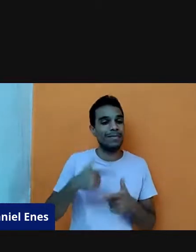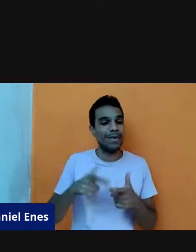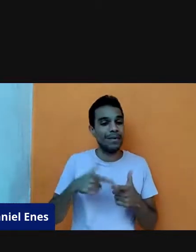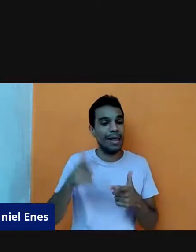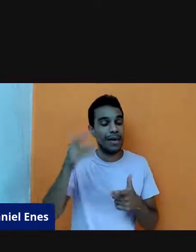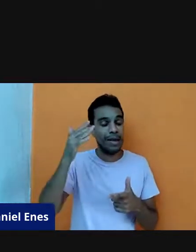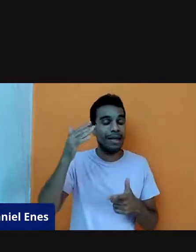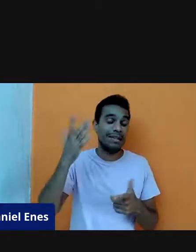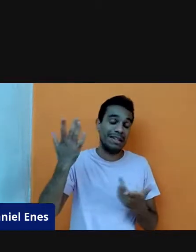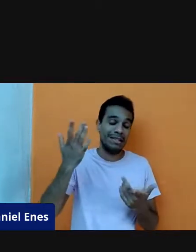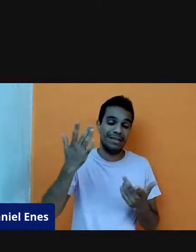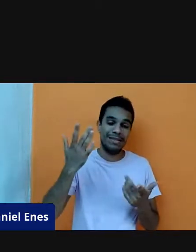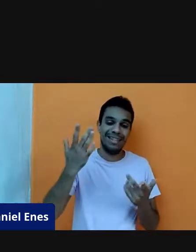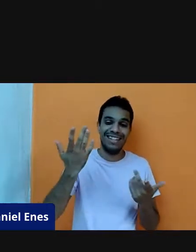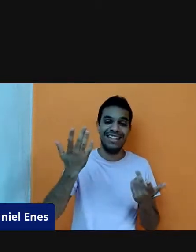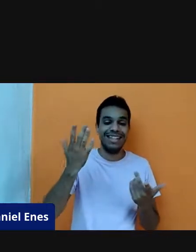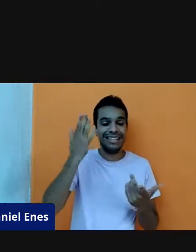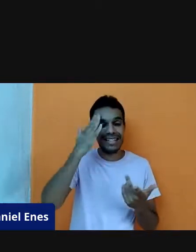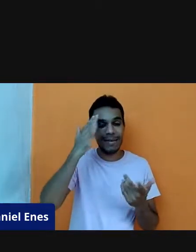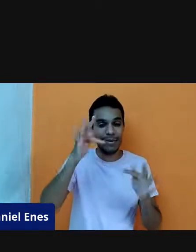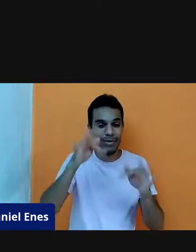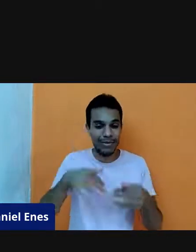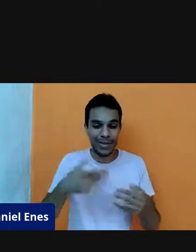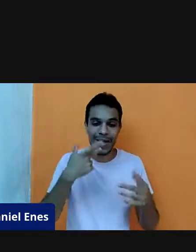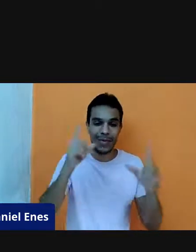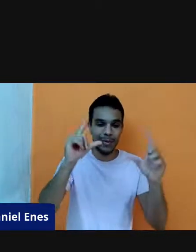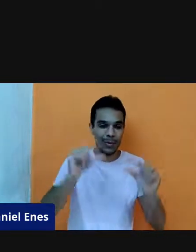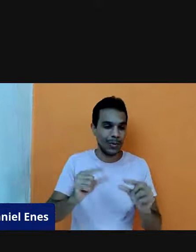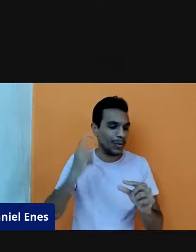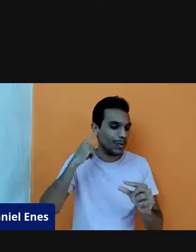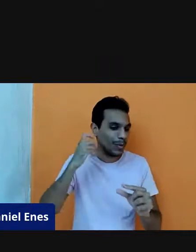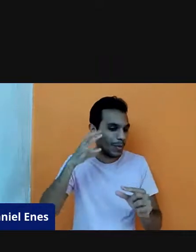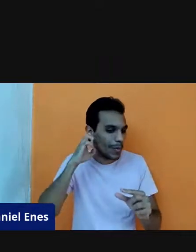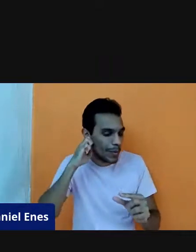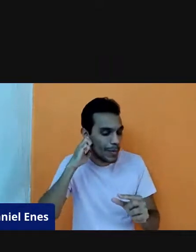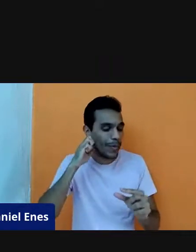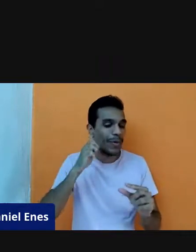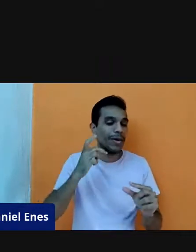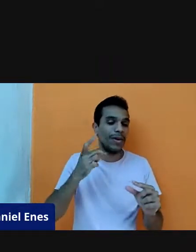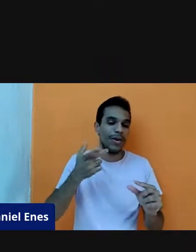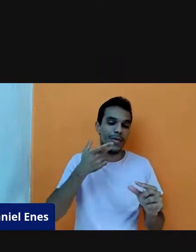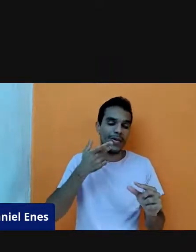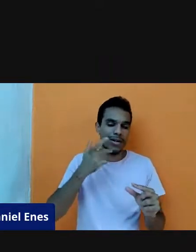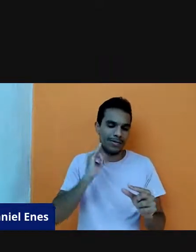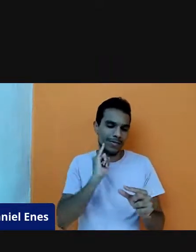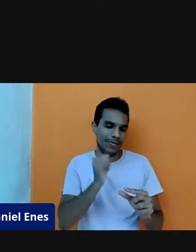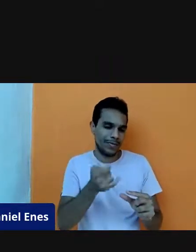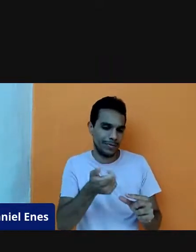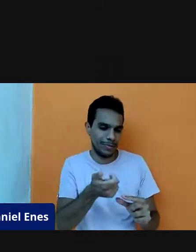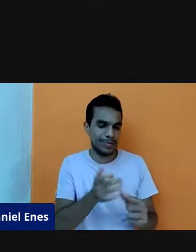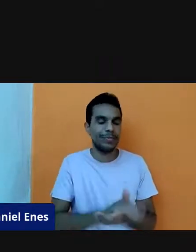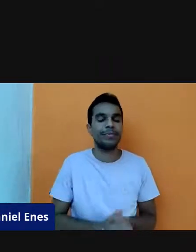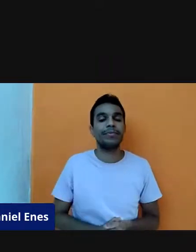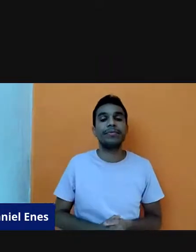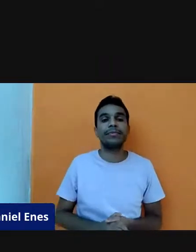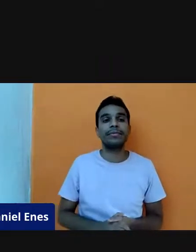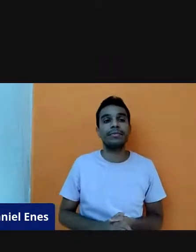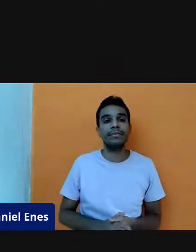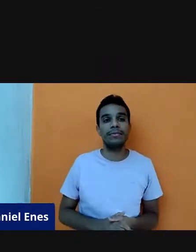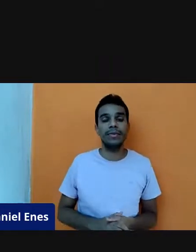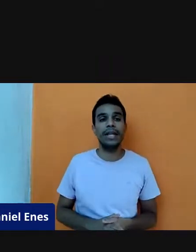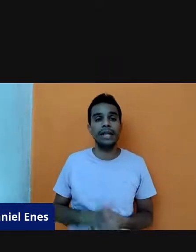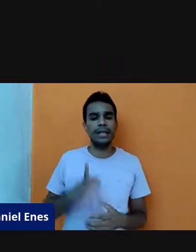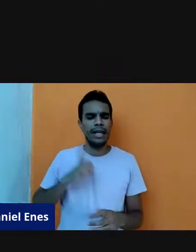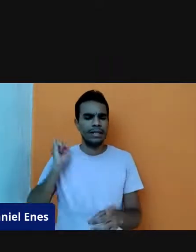final, baixa um pouquinho o volume, porque a gente vai precisar dar um spoiler. Ele vai tendo esses vários encontros